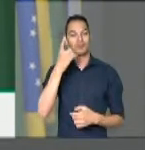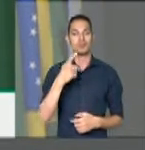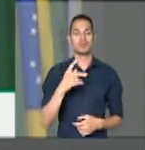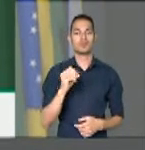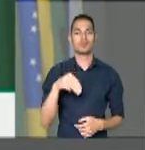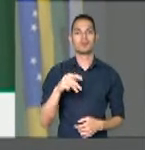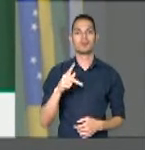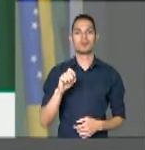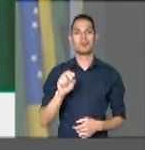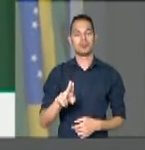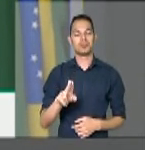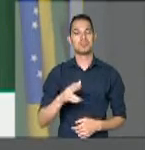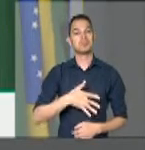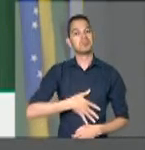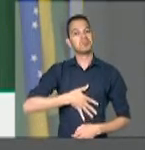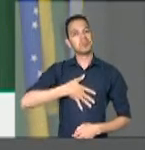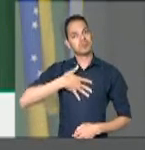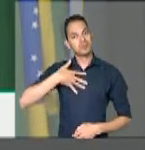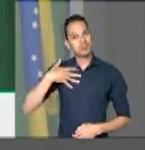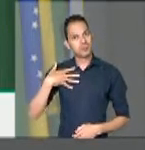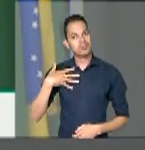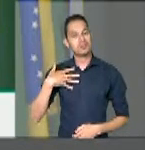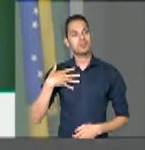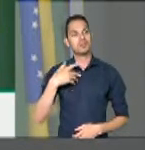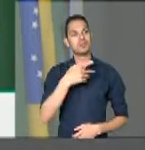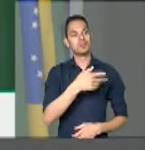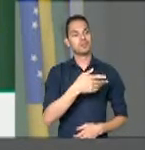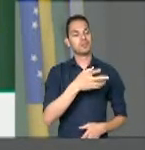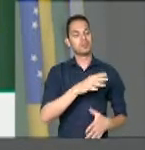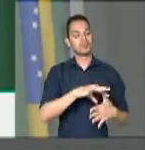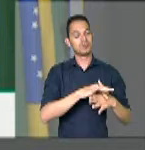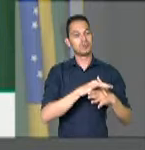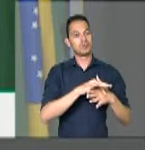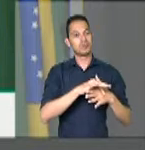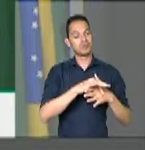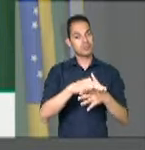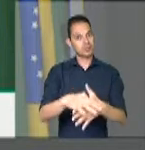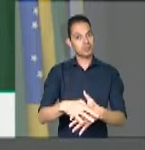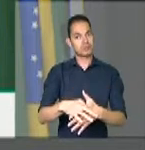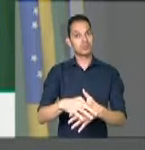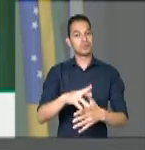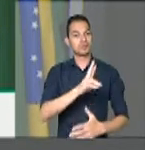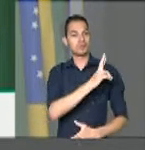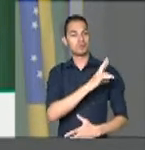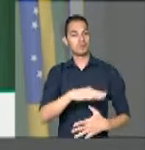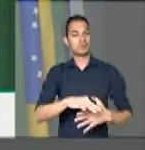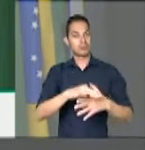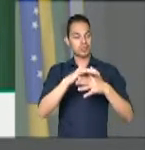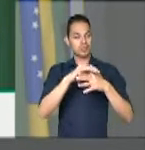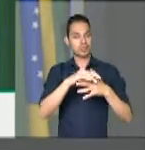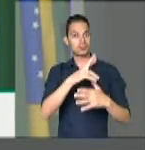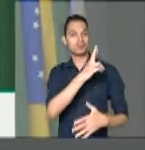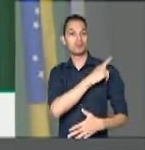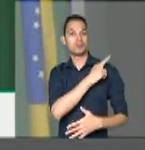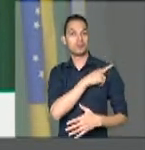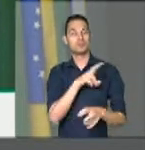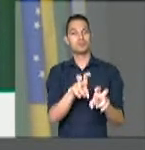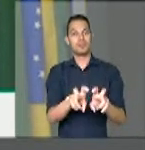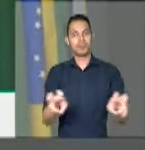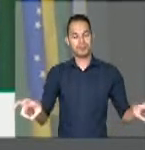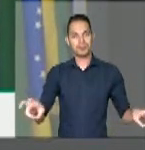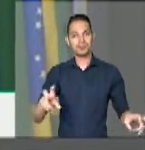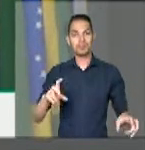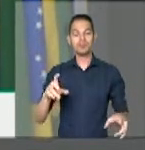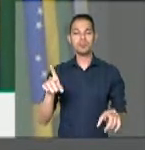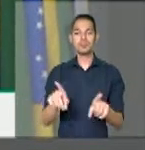deputado Pompeu de Matos, é uma honra estar sendo presidido por Vossa Excelência. Saudar os demais colegas deputados aqui presentes,